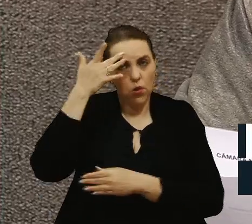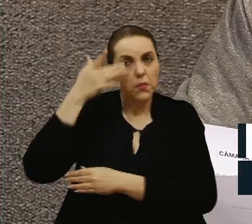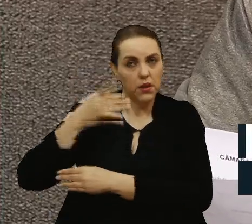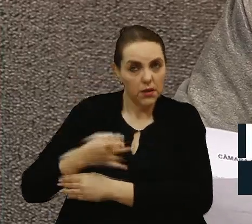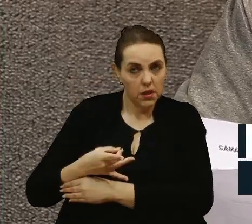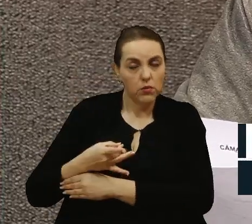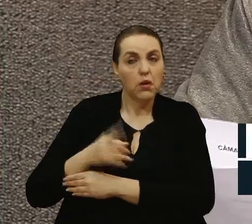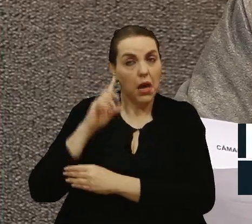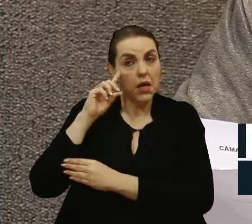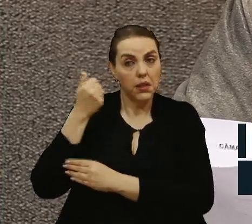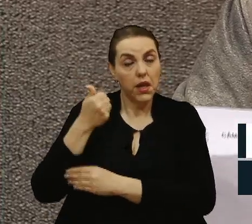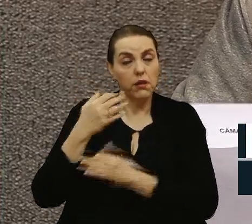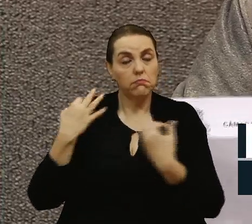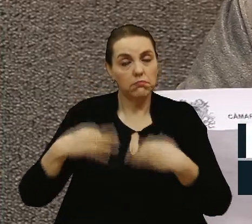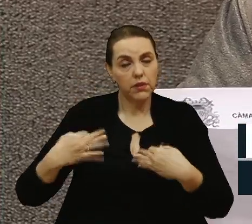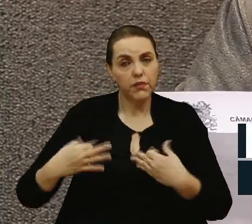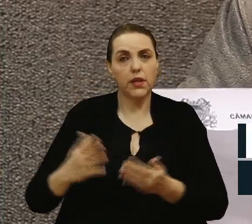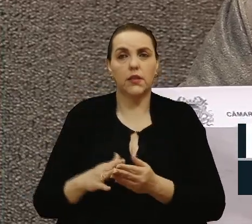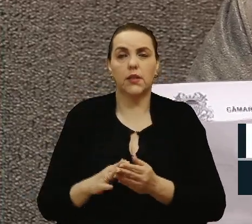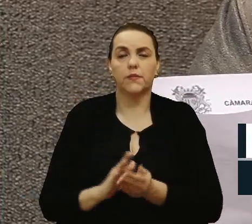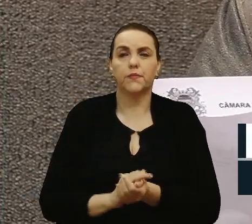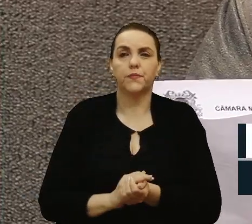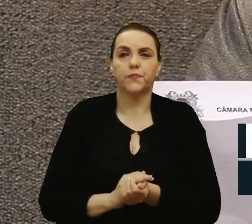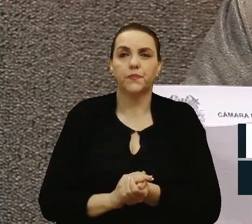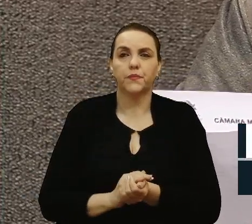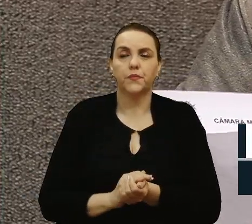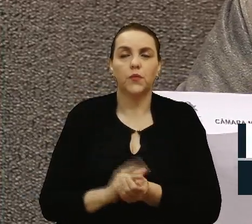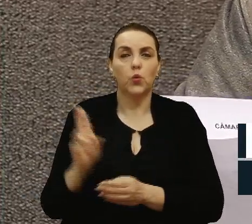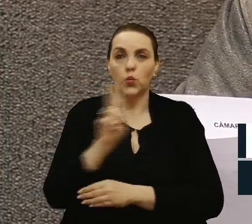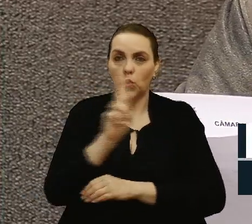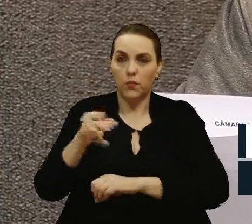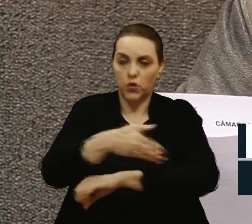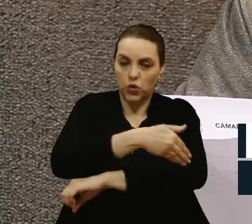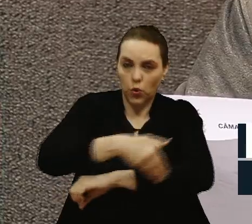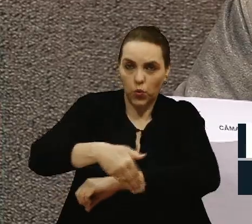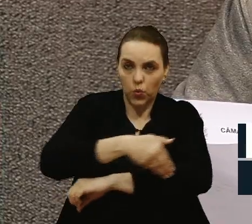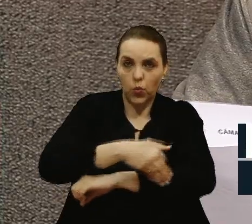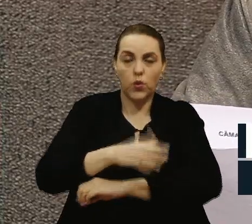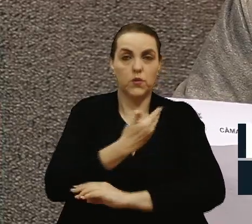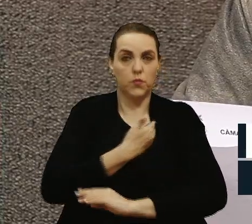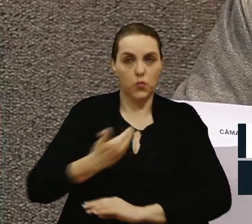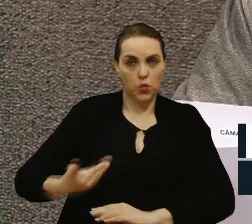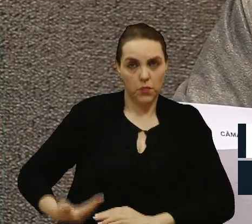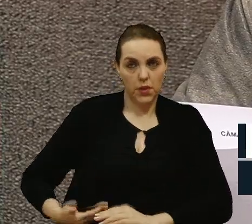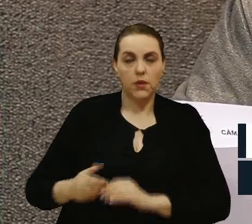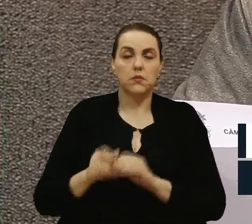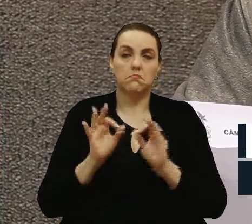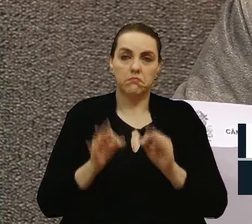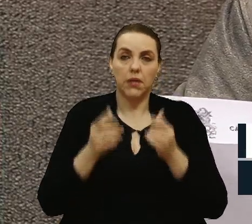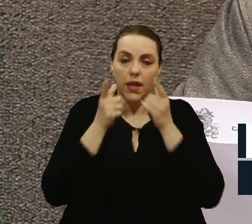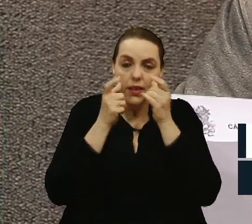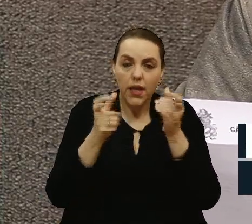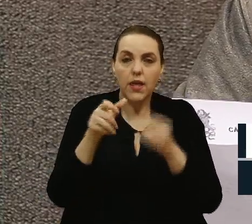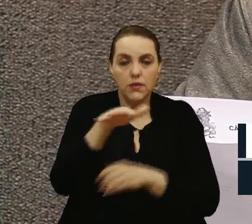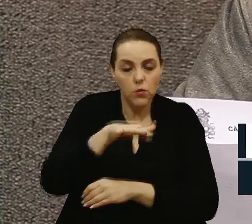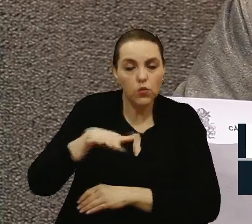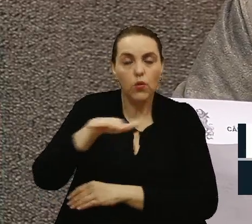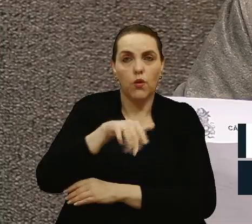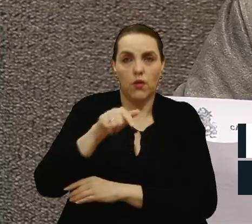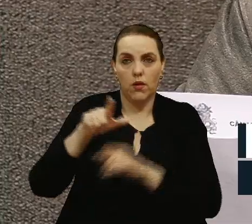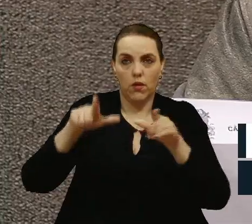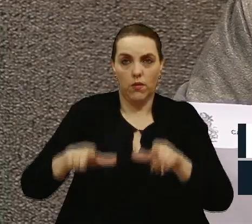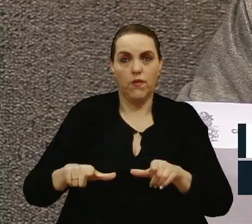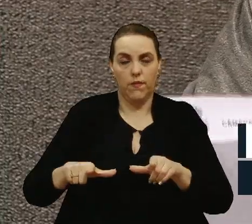iniciativa é legítima e oportuna, eis que a denominação de vias e logradouros públicos atende ao interesse local,